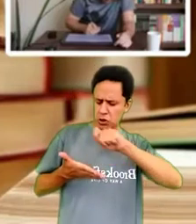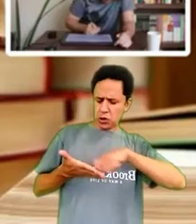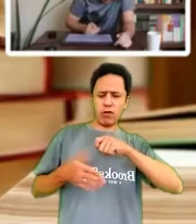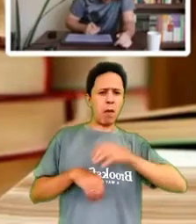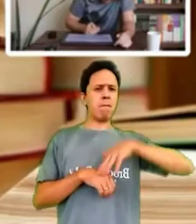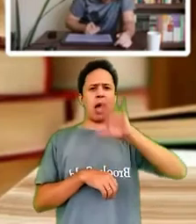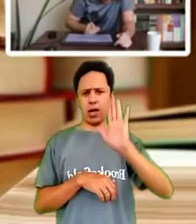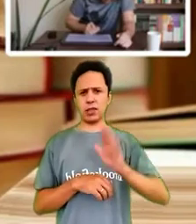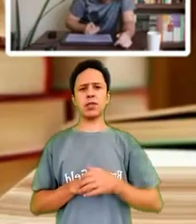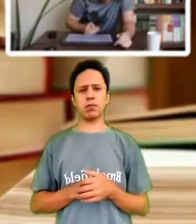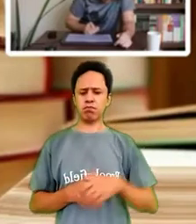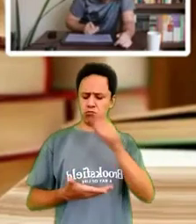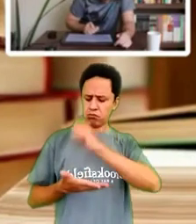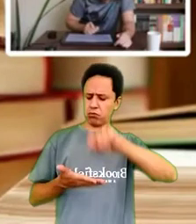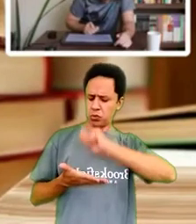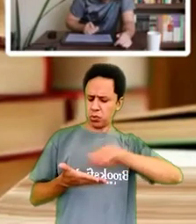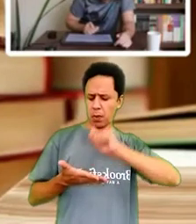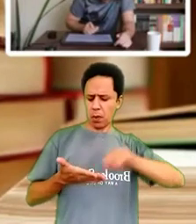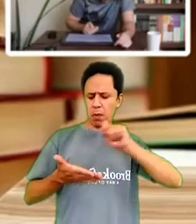produziam mais,